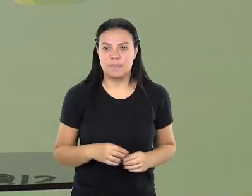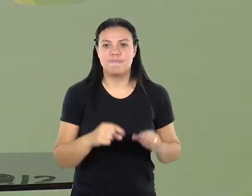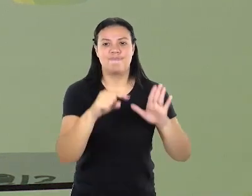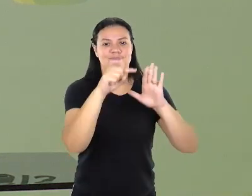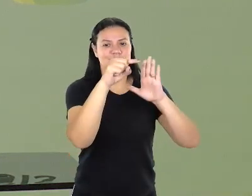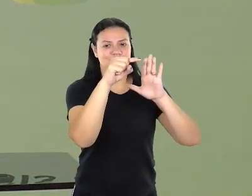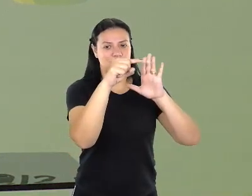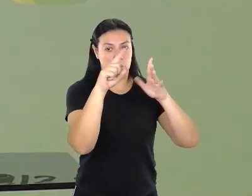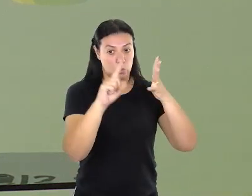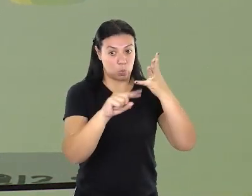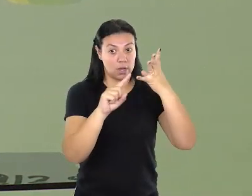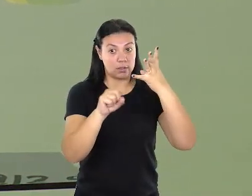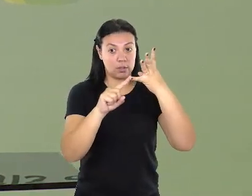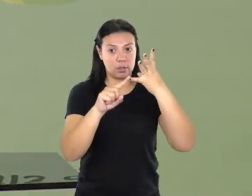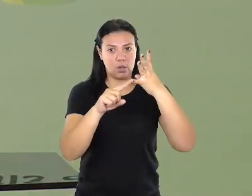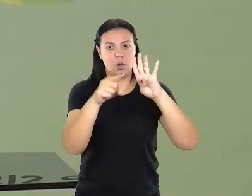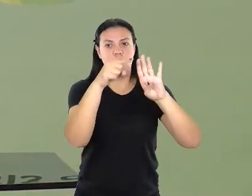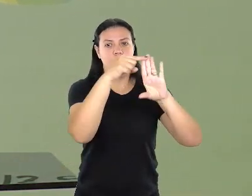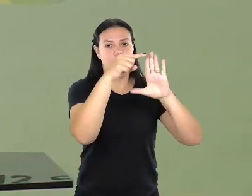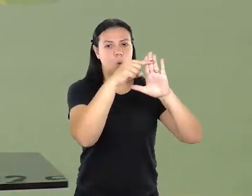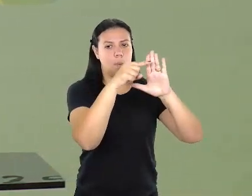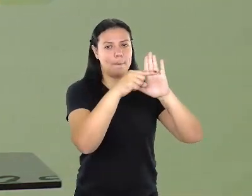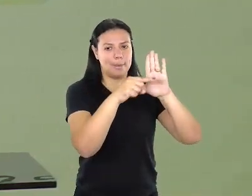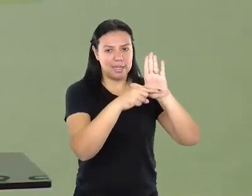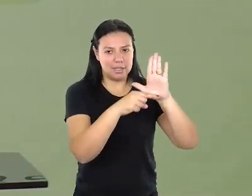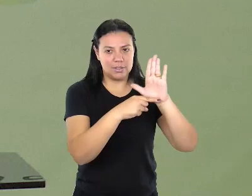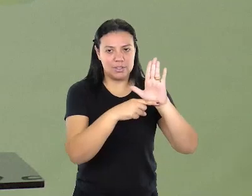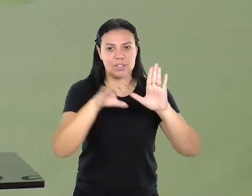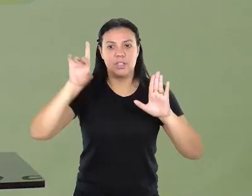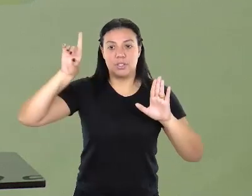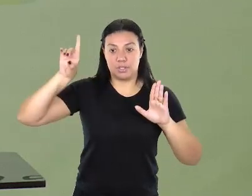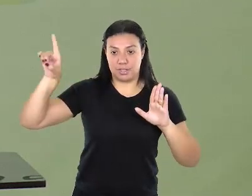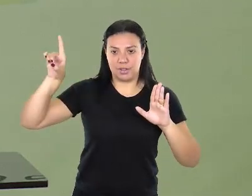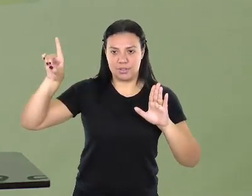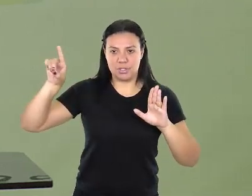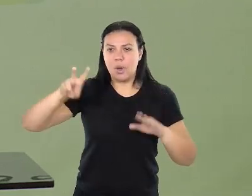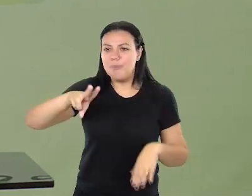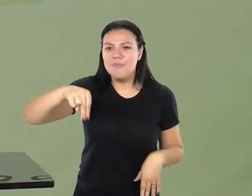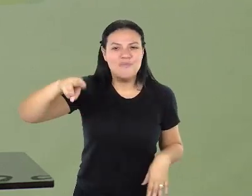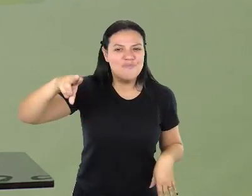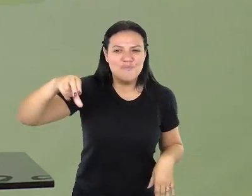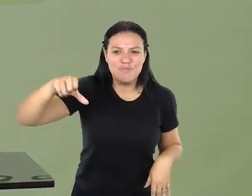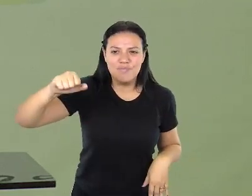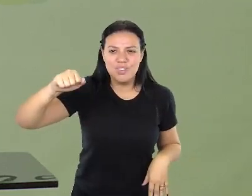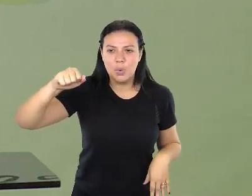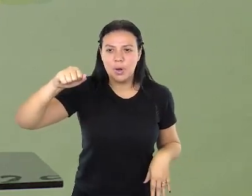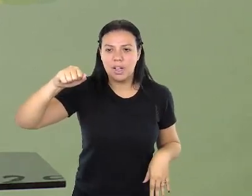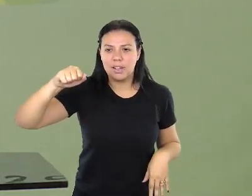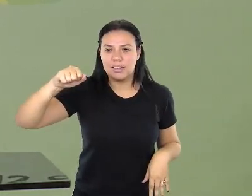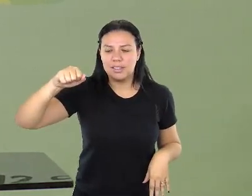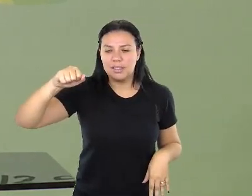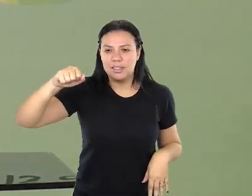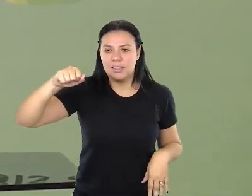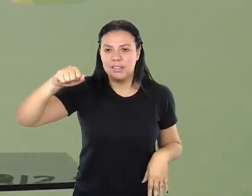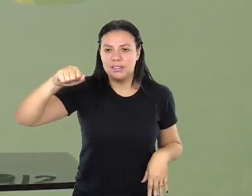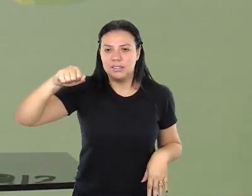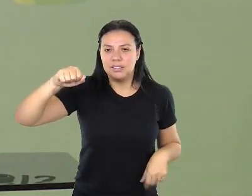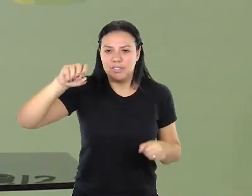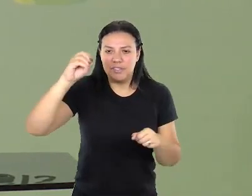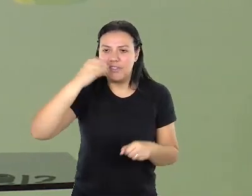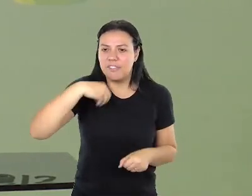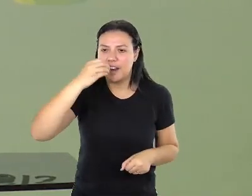planos missionários de Deus jamais serão frustrados pelos homens.